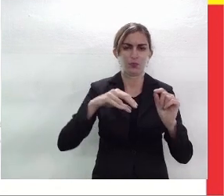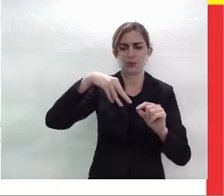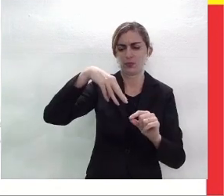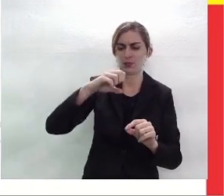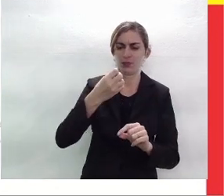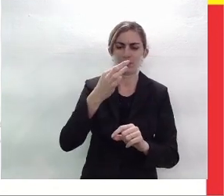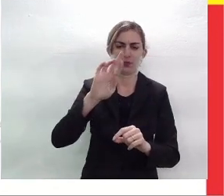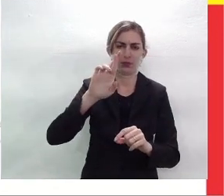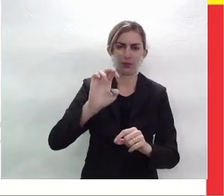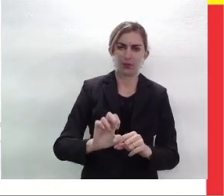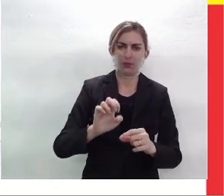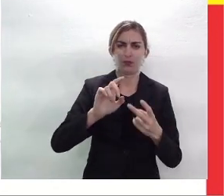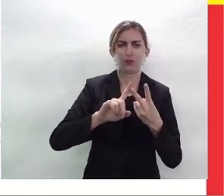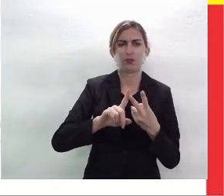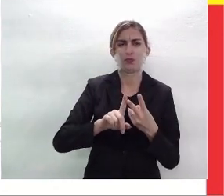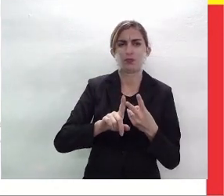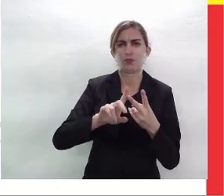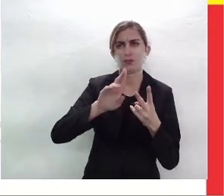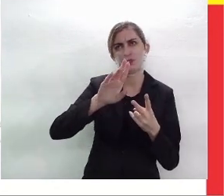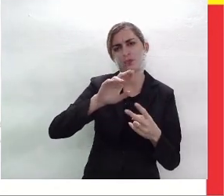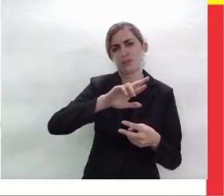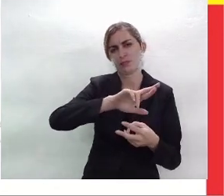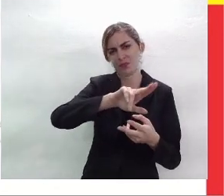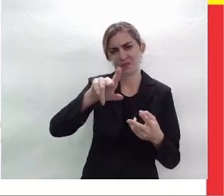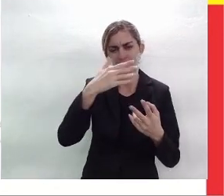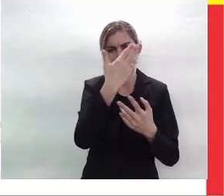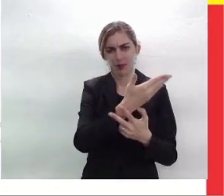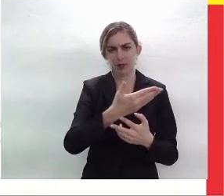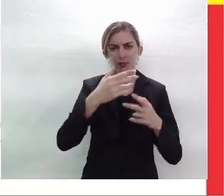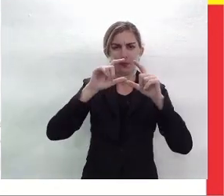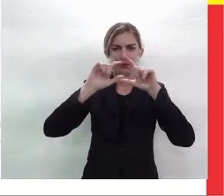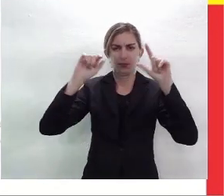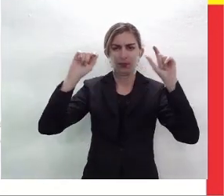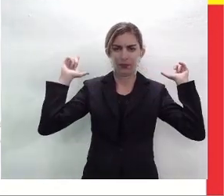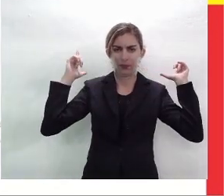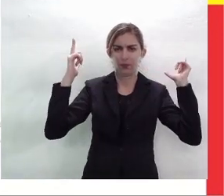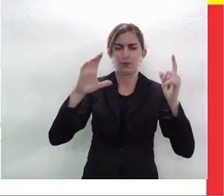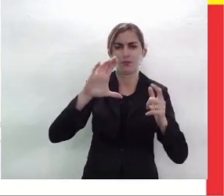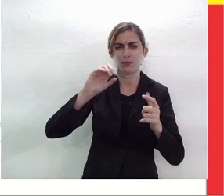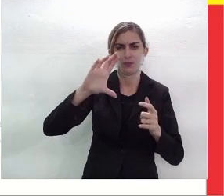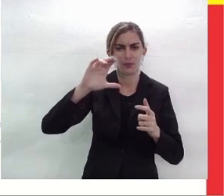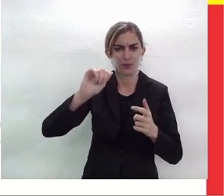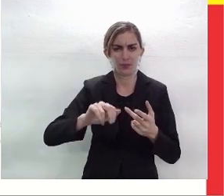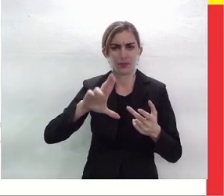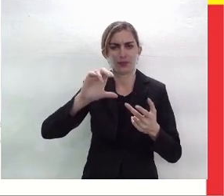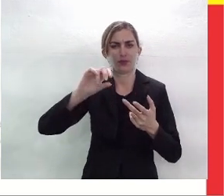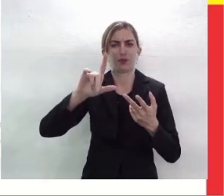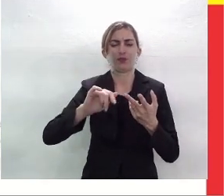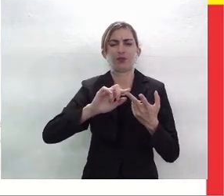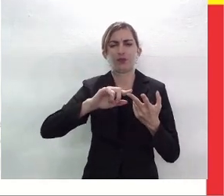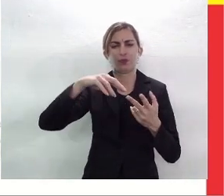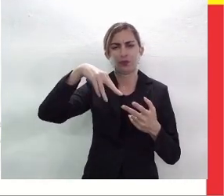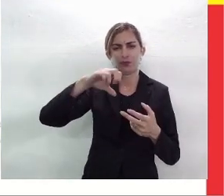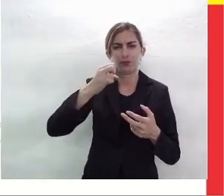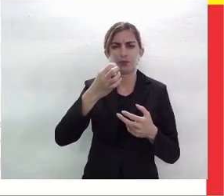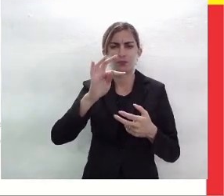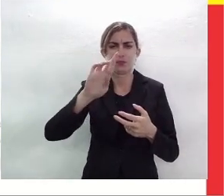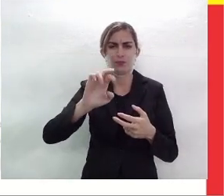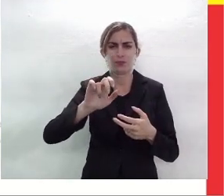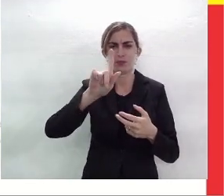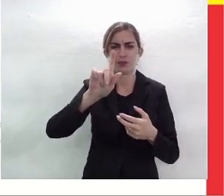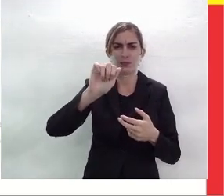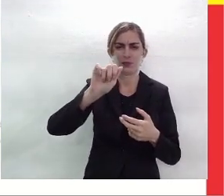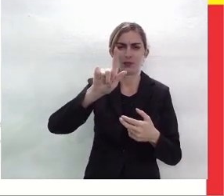é mestre Zumbi Bahia, mestre Pirajá, mestre Mulatinho, mestre Coca-Cola e também